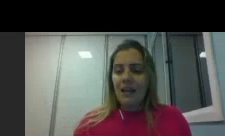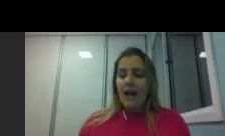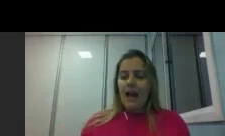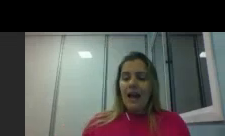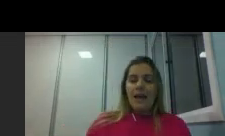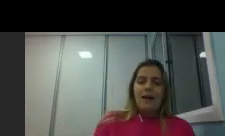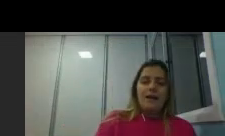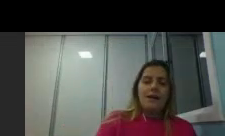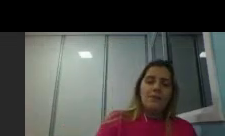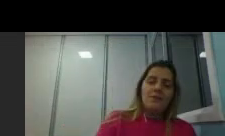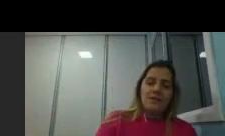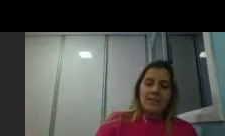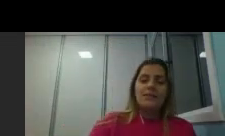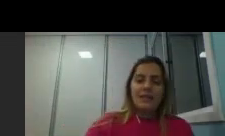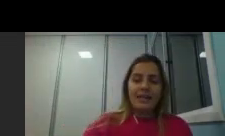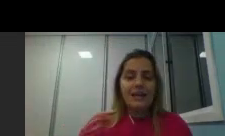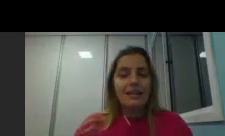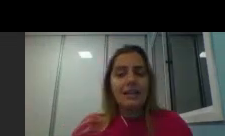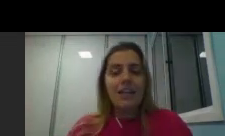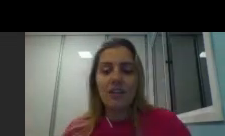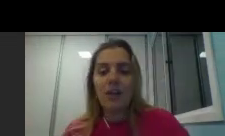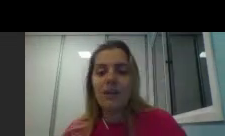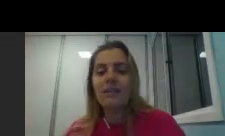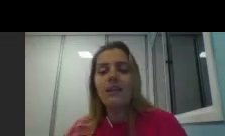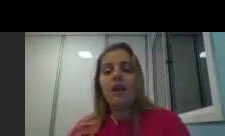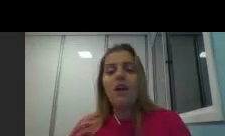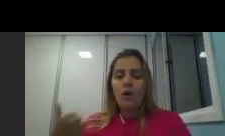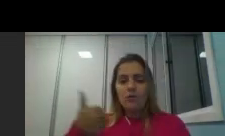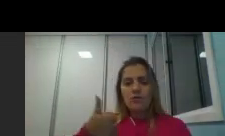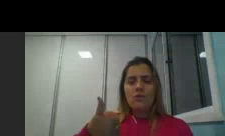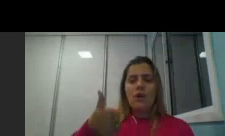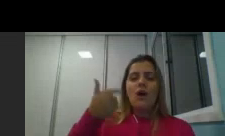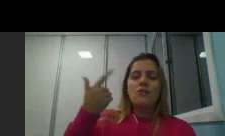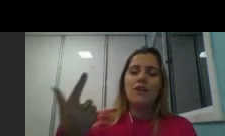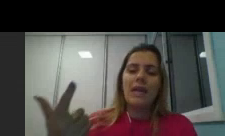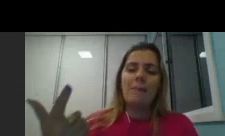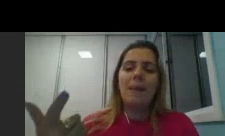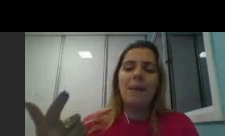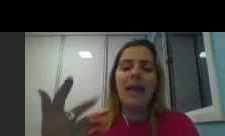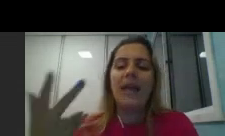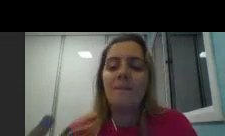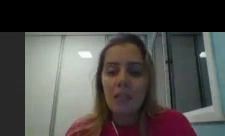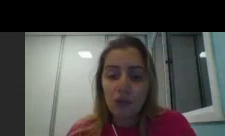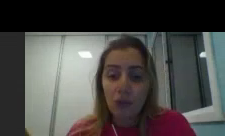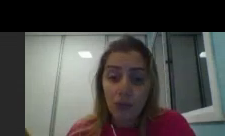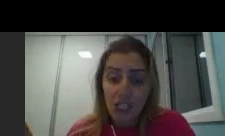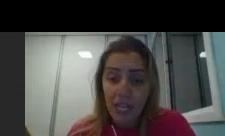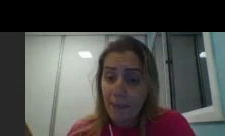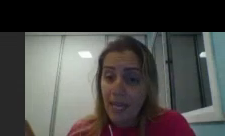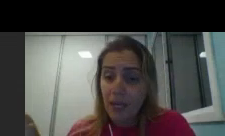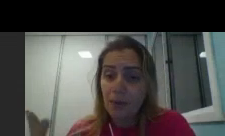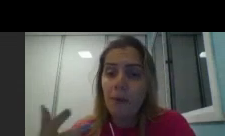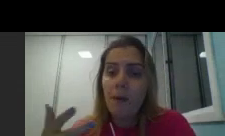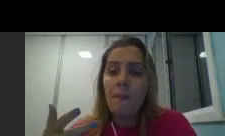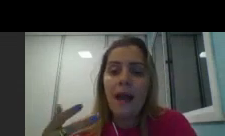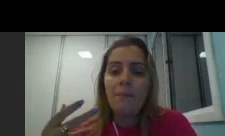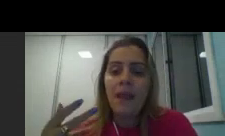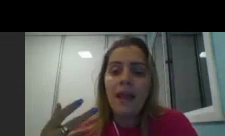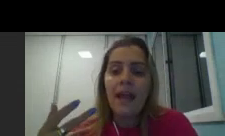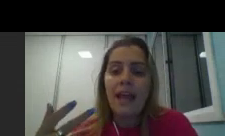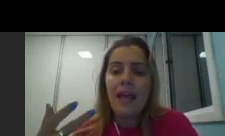tenha ali a manifestação dessa característica. Então, assim, cor dos olhos, cor da pele, estrutura de